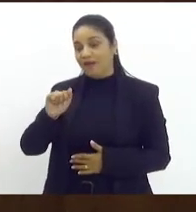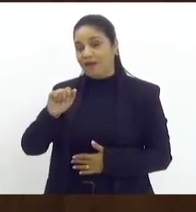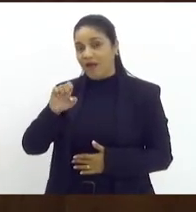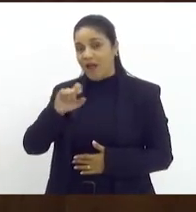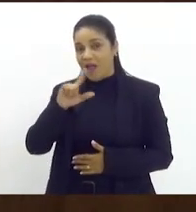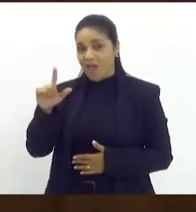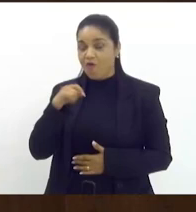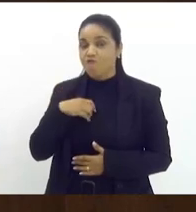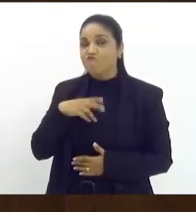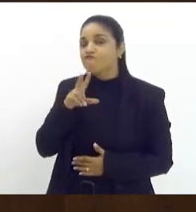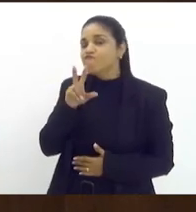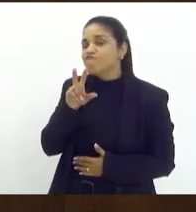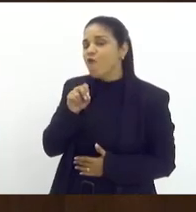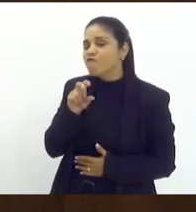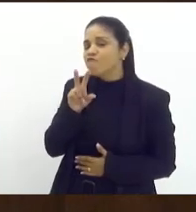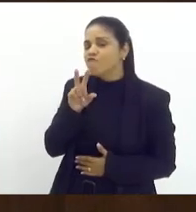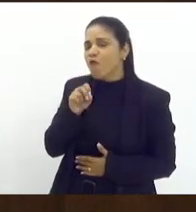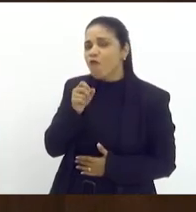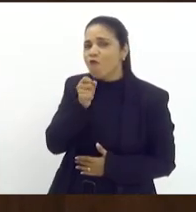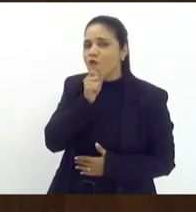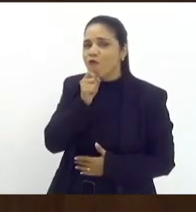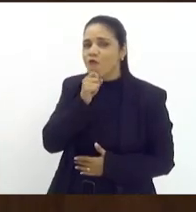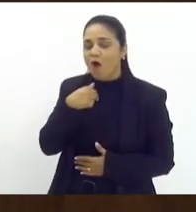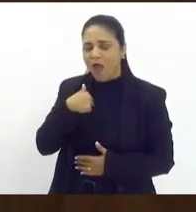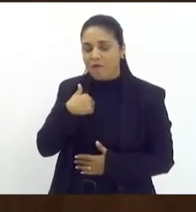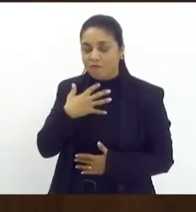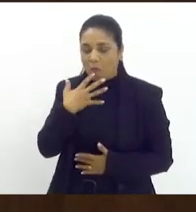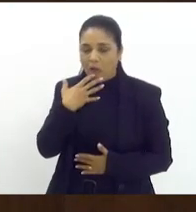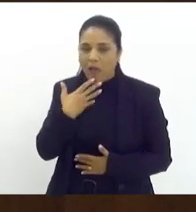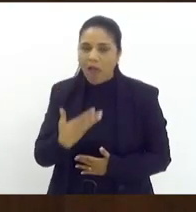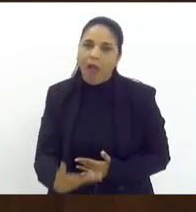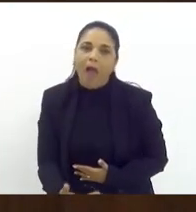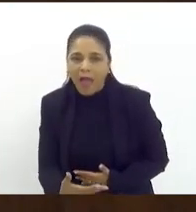fofo acabou acabou